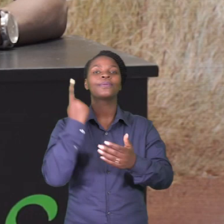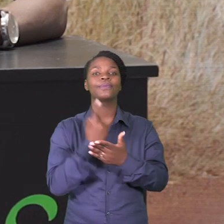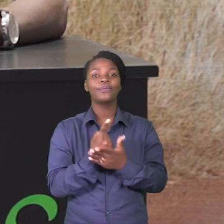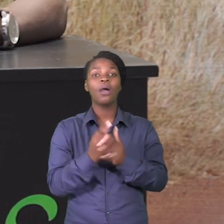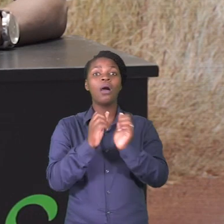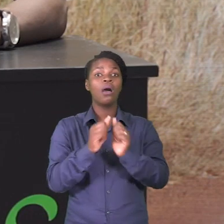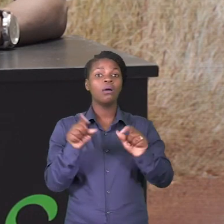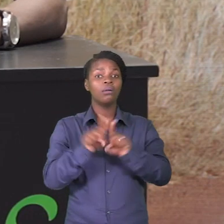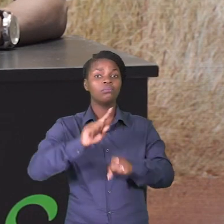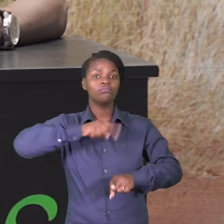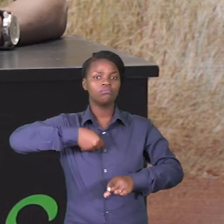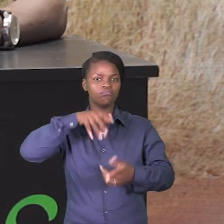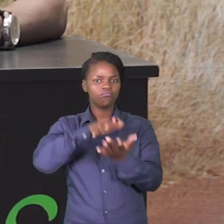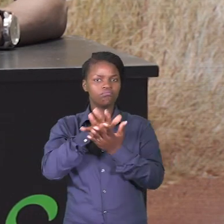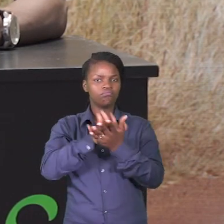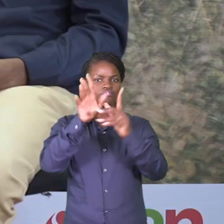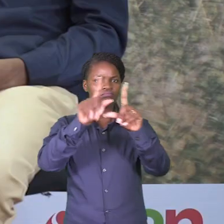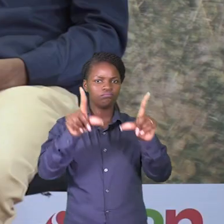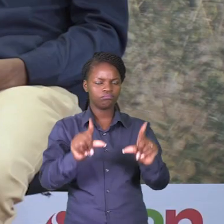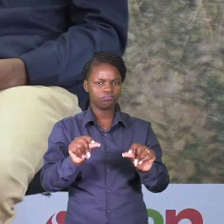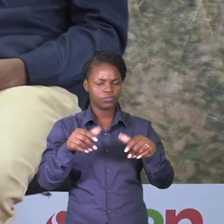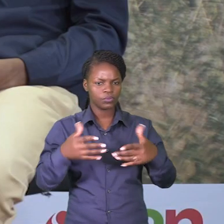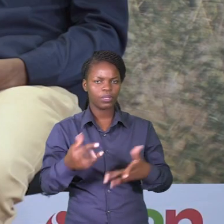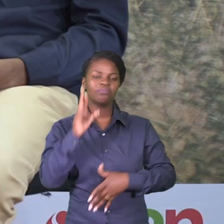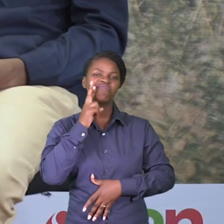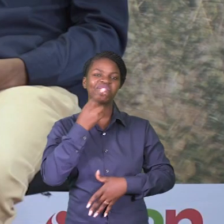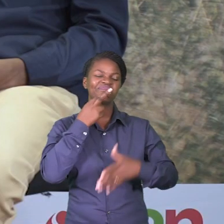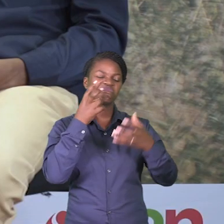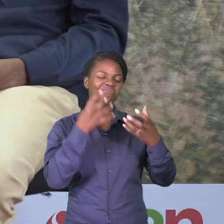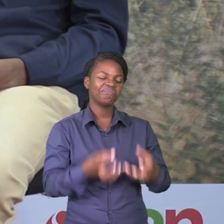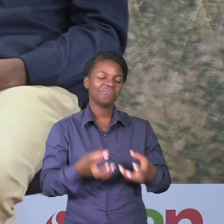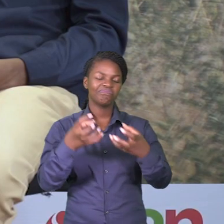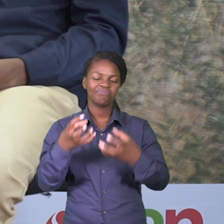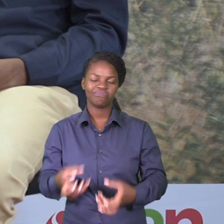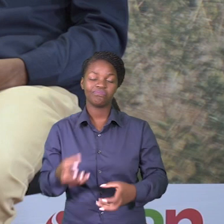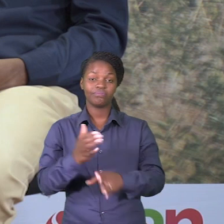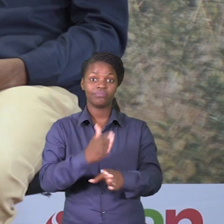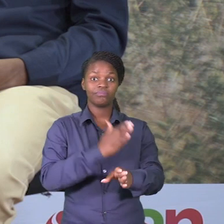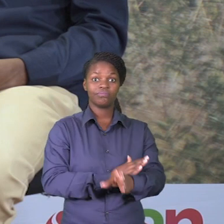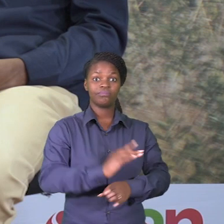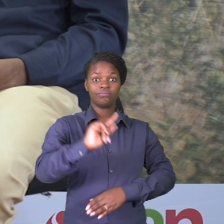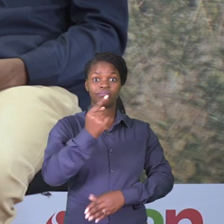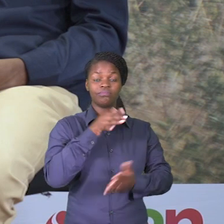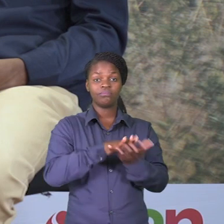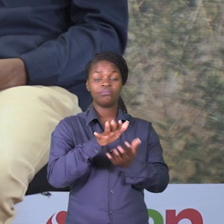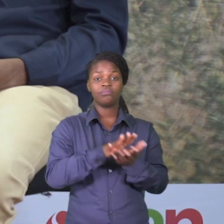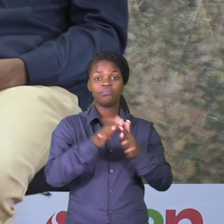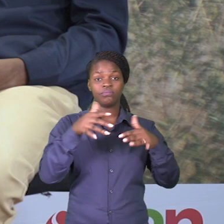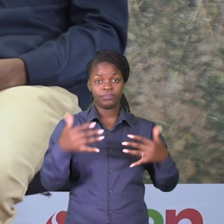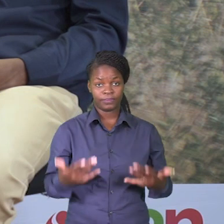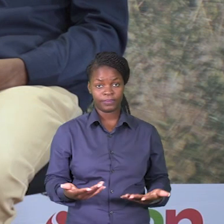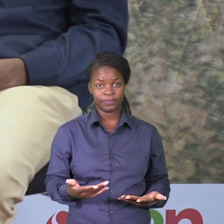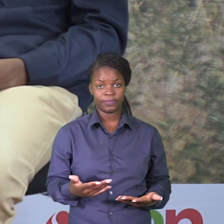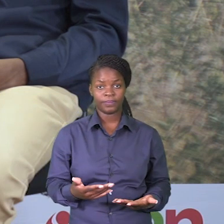importante mas também é dita nós falamos também do entrave de um dos entraves que é a questão da resposta deixou aqui ficar na primeira parte que